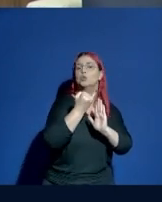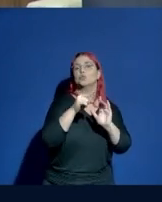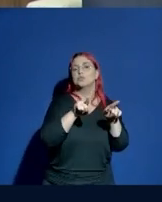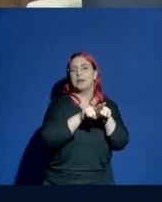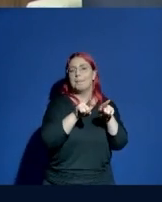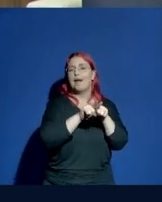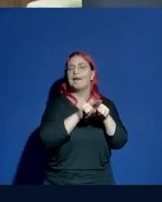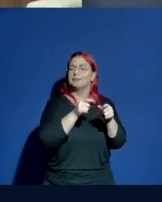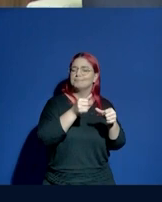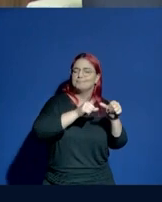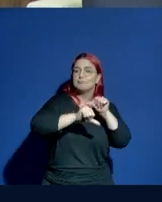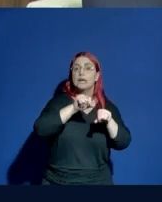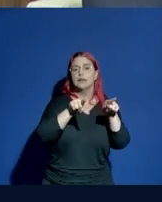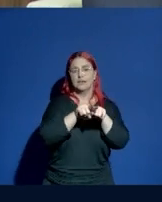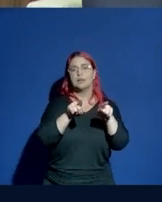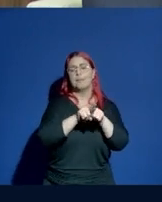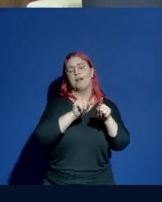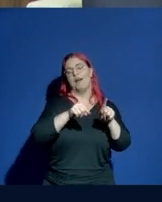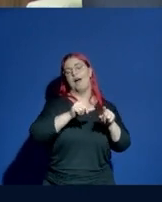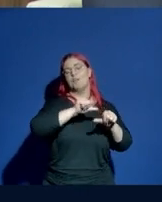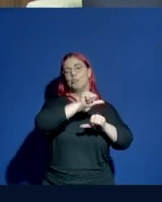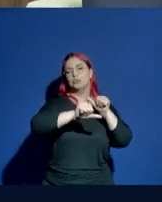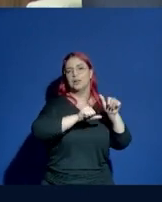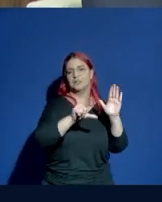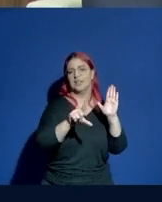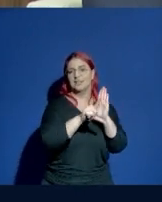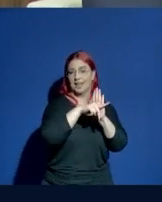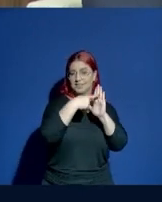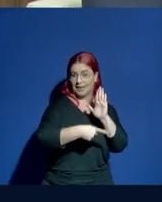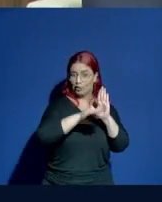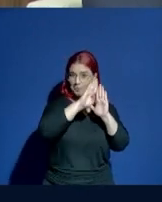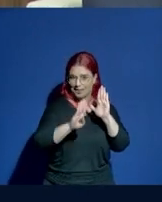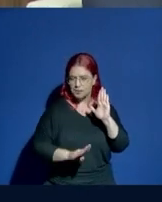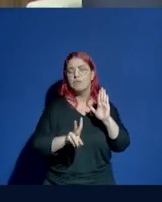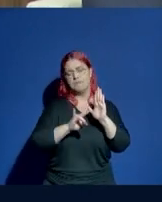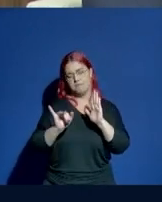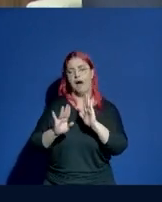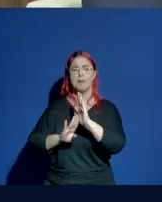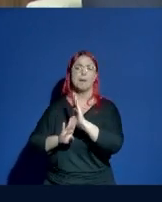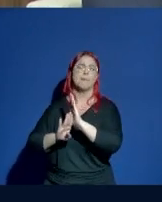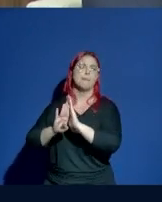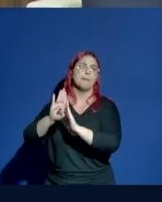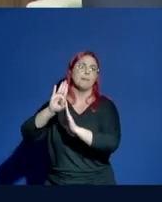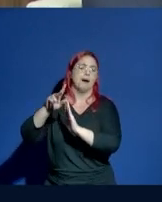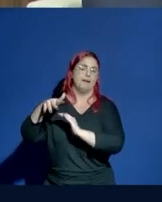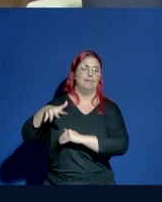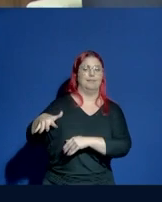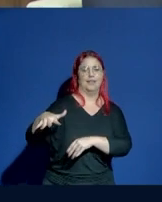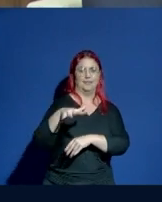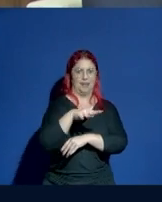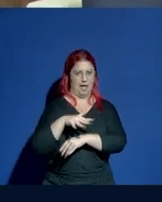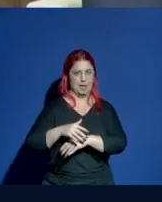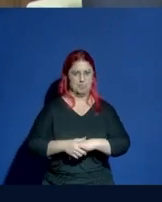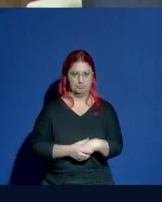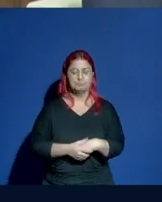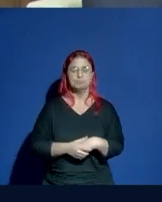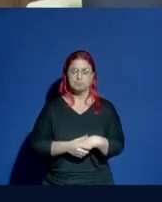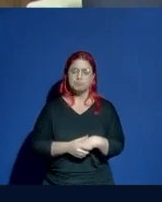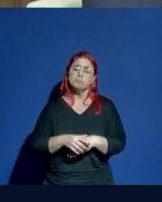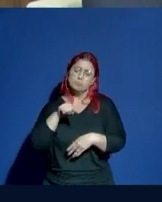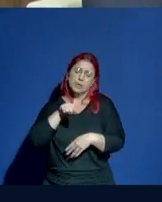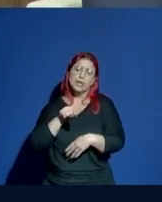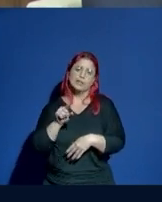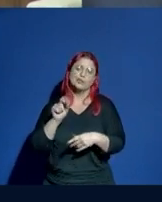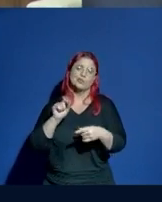a reforma tributária isso vai contribuir muito mais com o crescimento do segmento é que é uma das